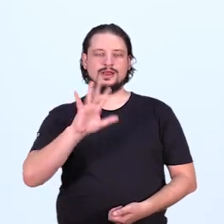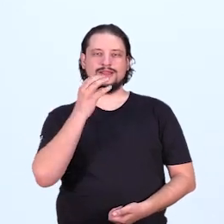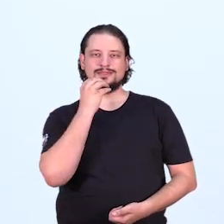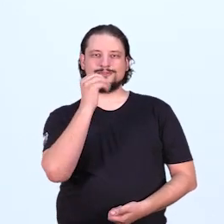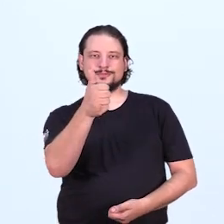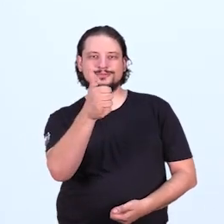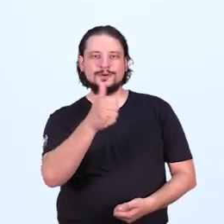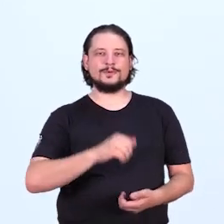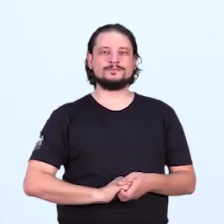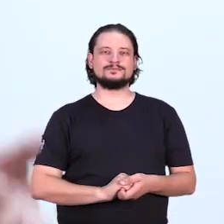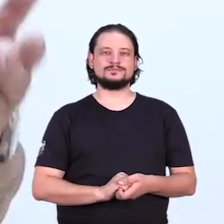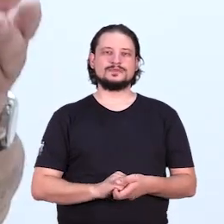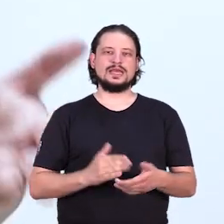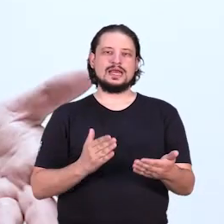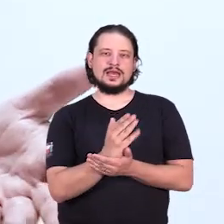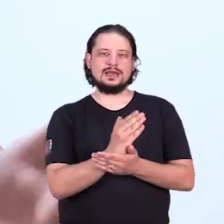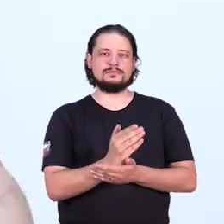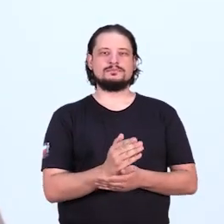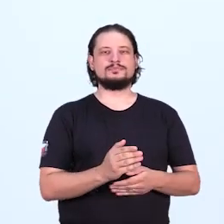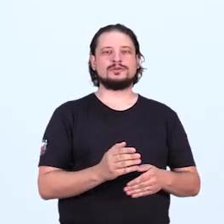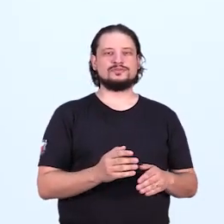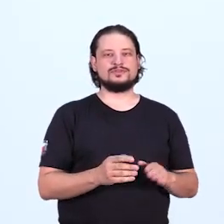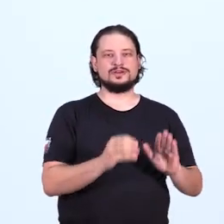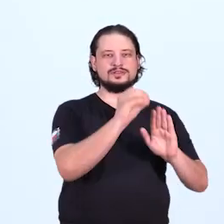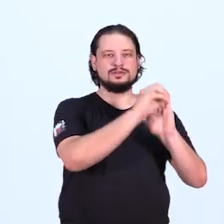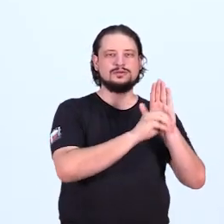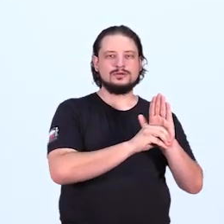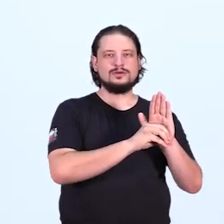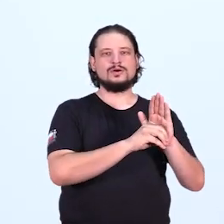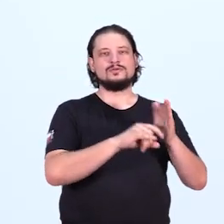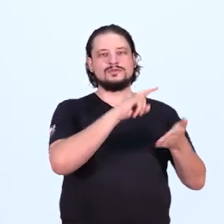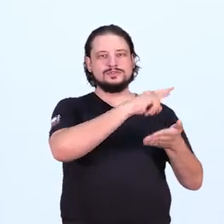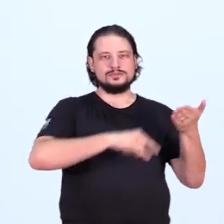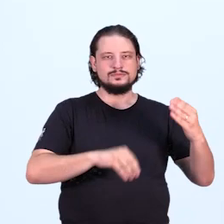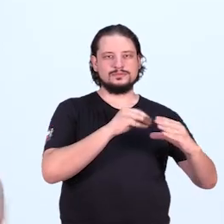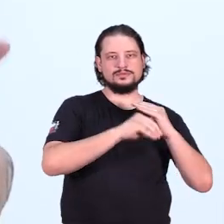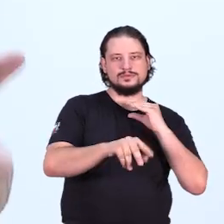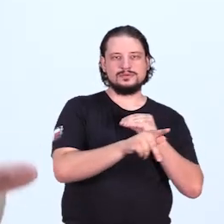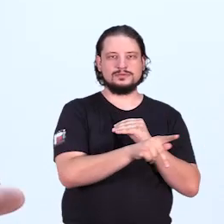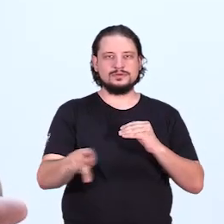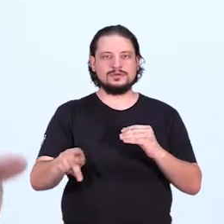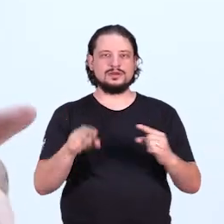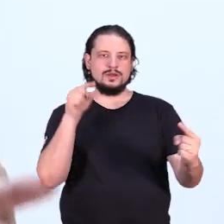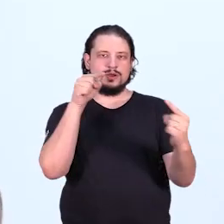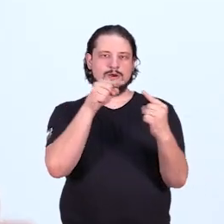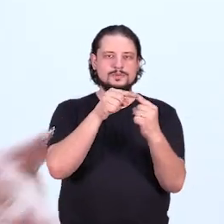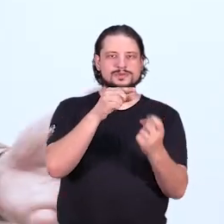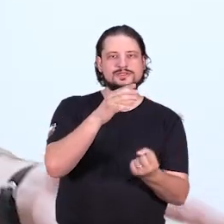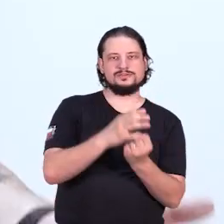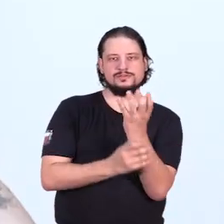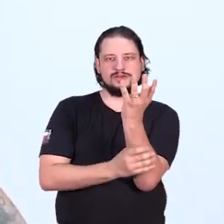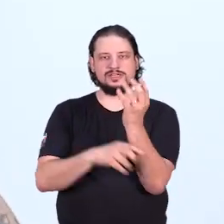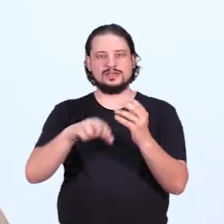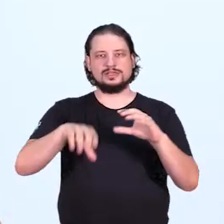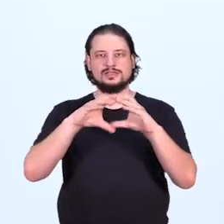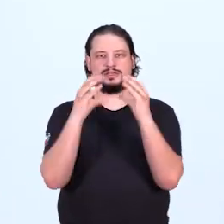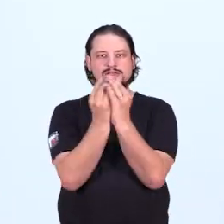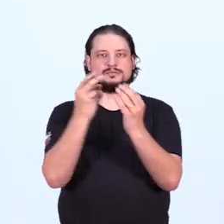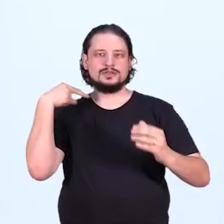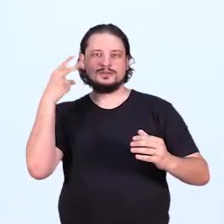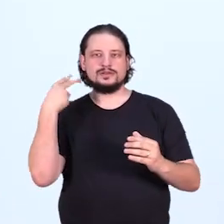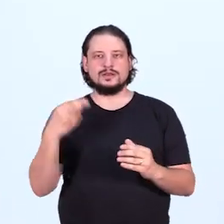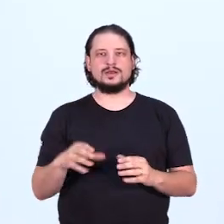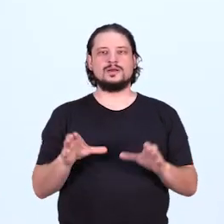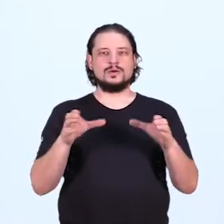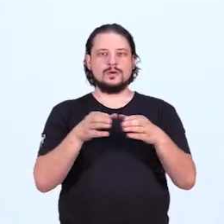Olá pessoal, tudo bem? Foi aprovado agora o requerimento à presidência que a gente cria aqui na casa a Comissão de Prevenção a Enchentes